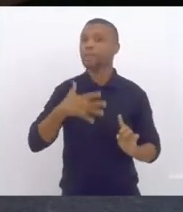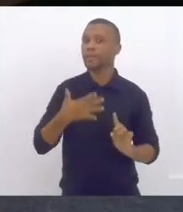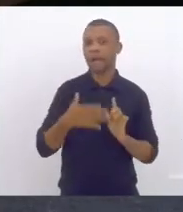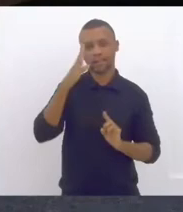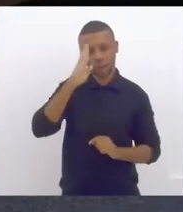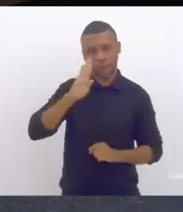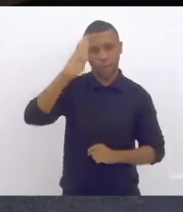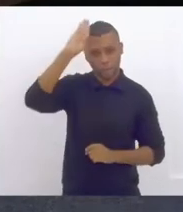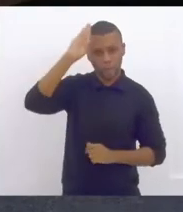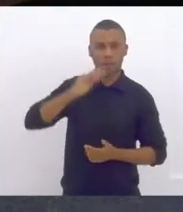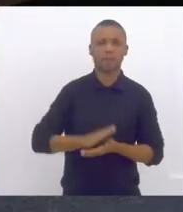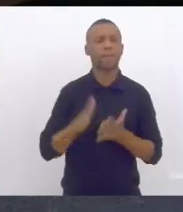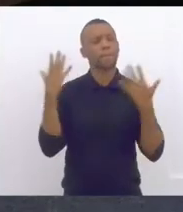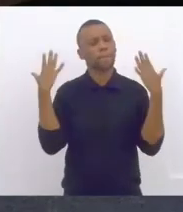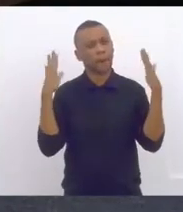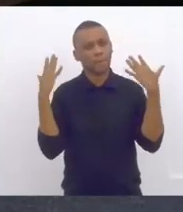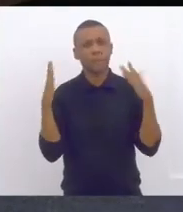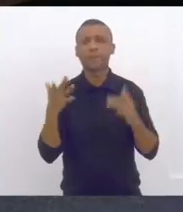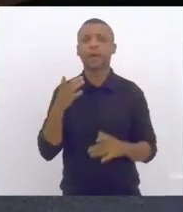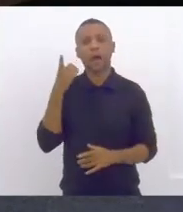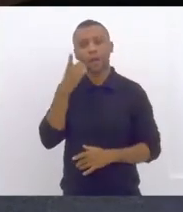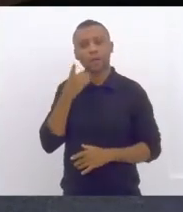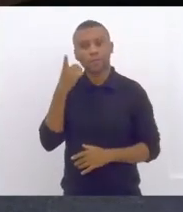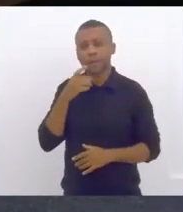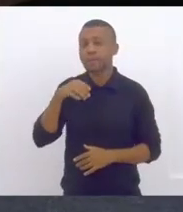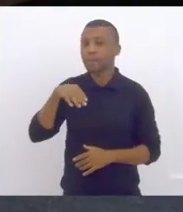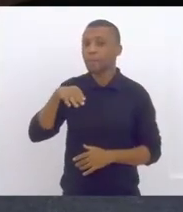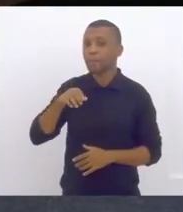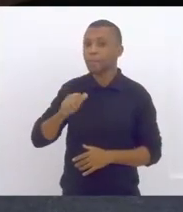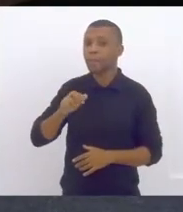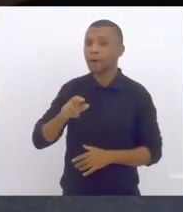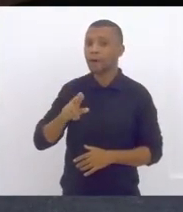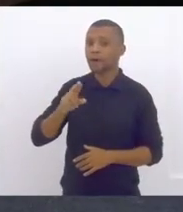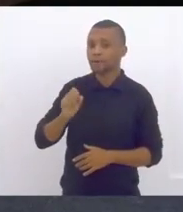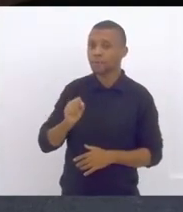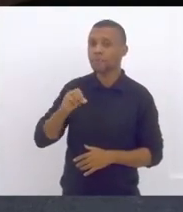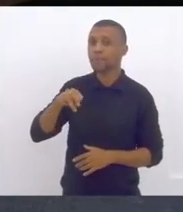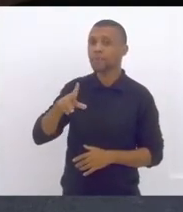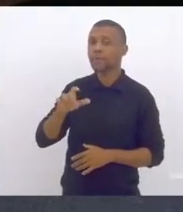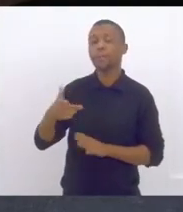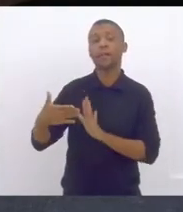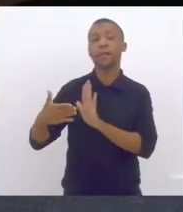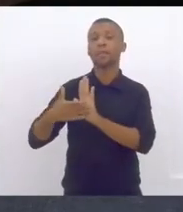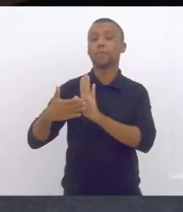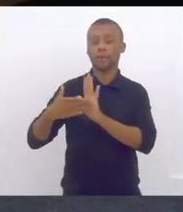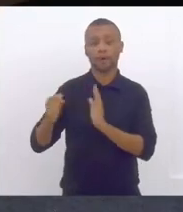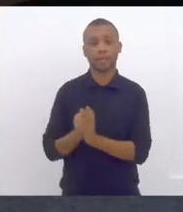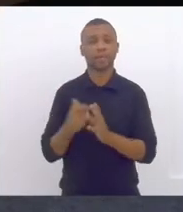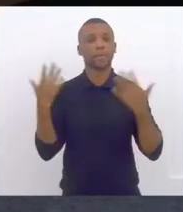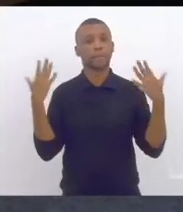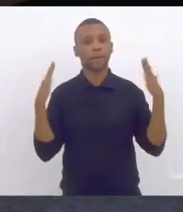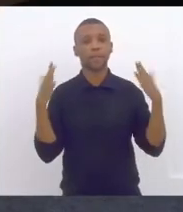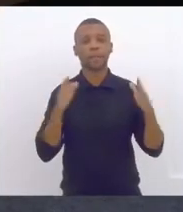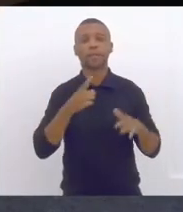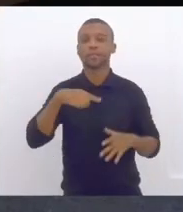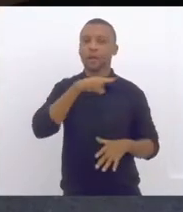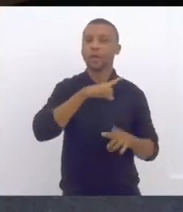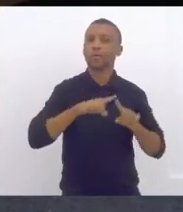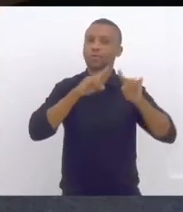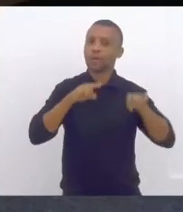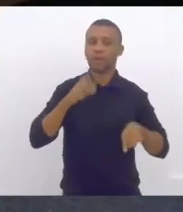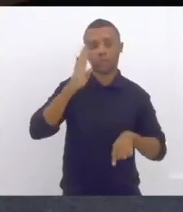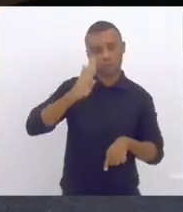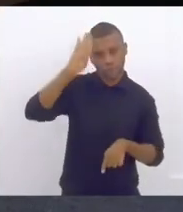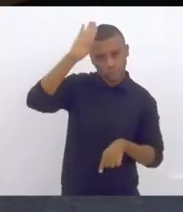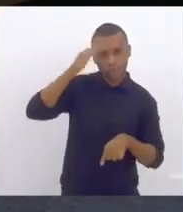de Bombeiros. Parabéns ao deputado Marcos Miller pela proposição e parabéns aos bombeiros aqui que ocupam